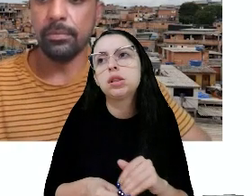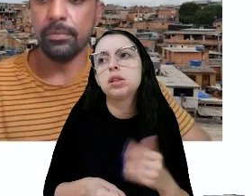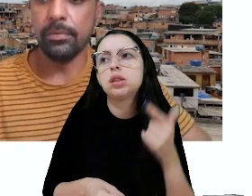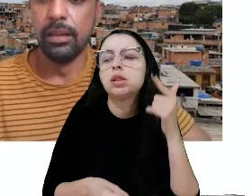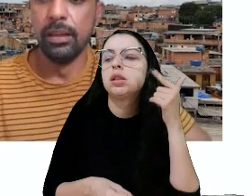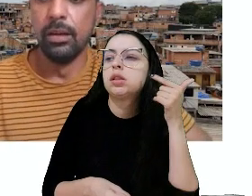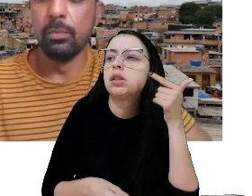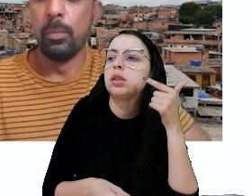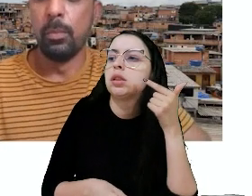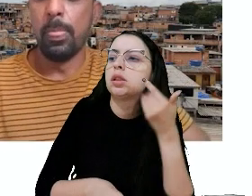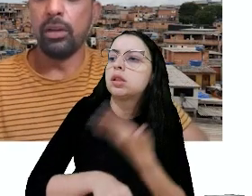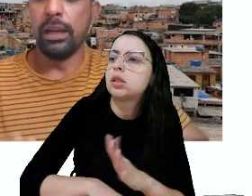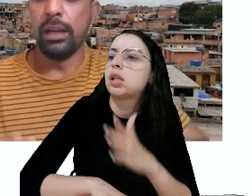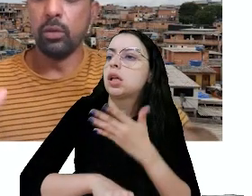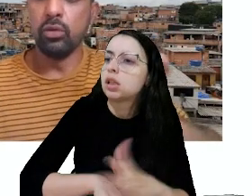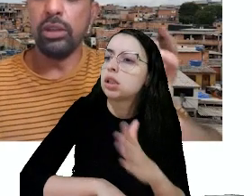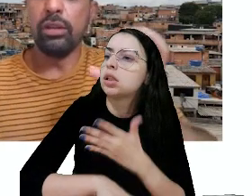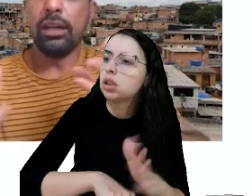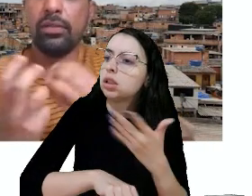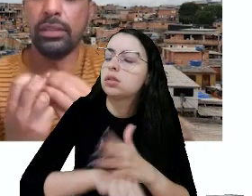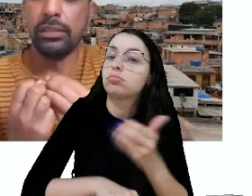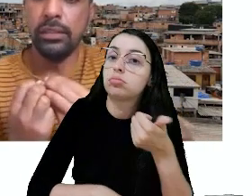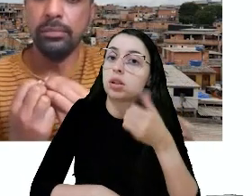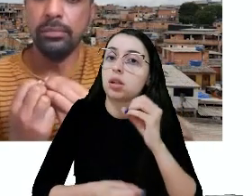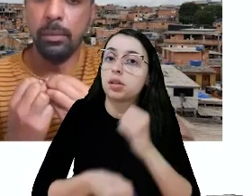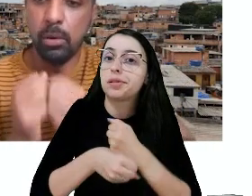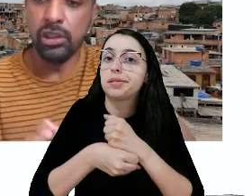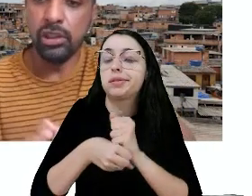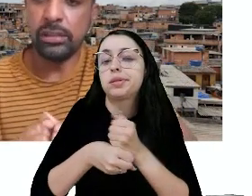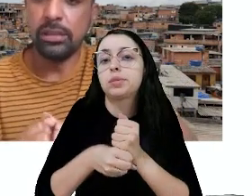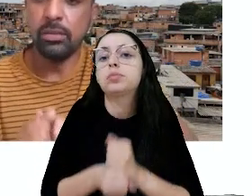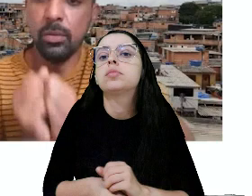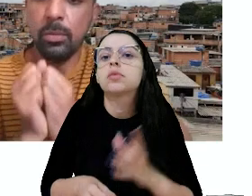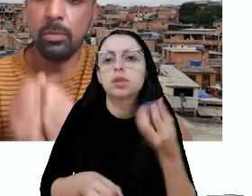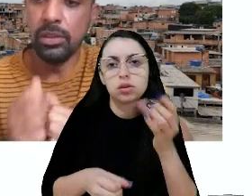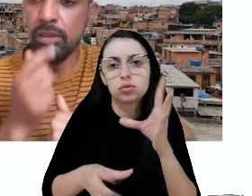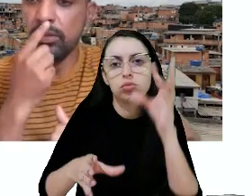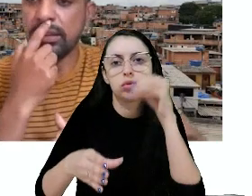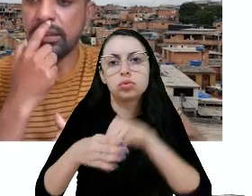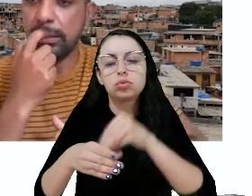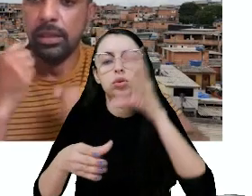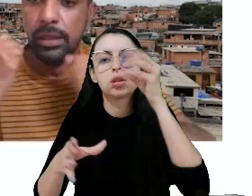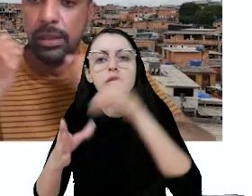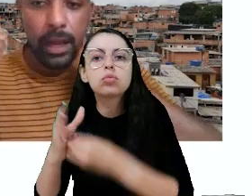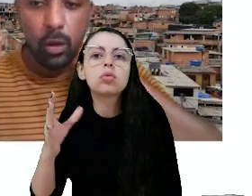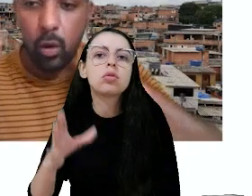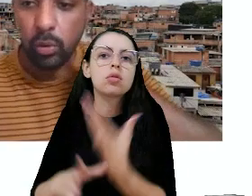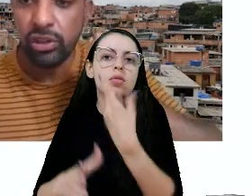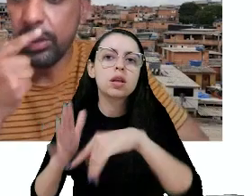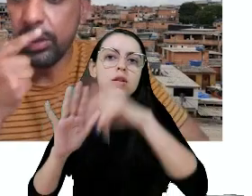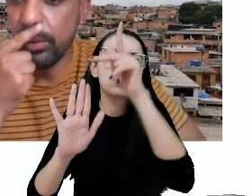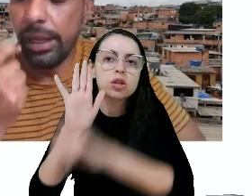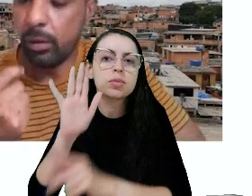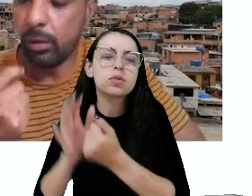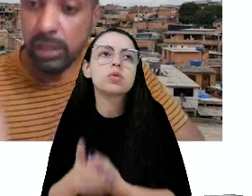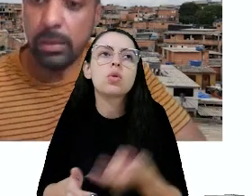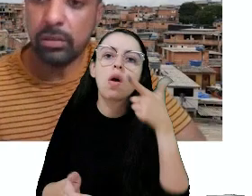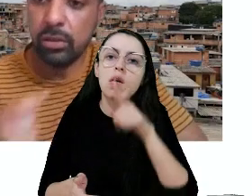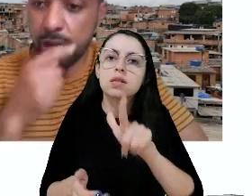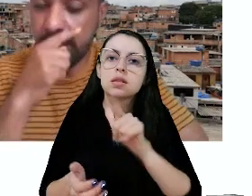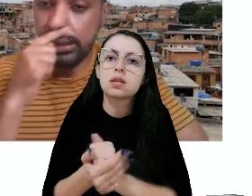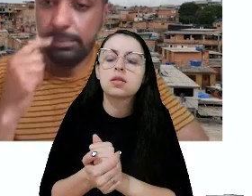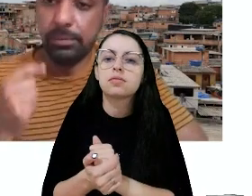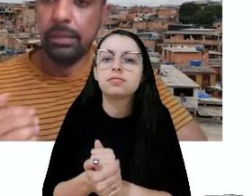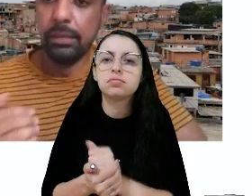10. Porque ela pegou tudo aquilo que ela fazia, pôs gestão, pôs inovação, conseguiu,